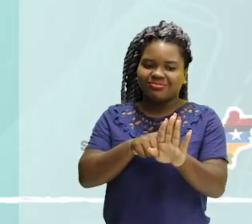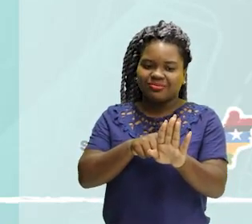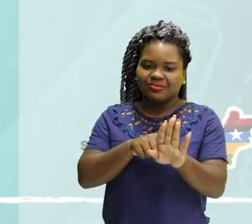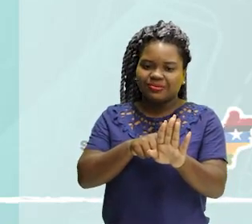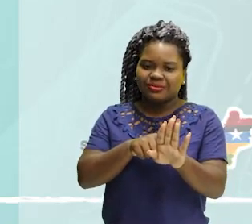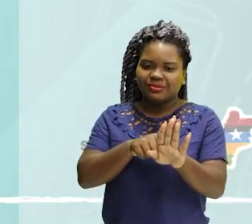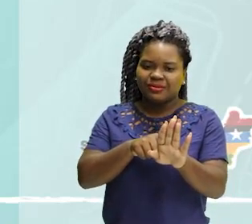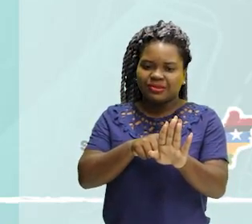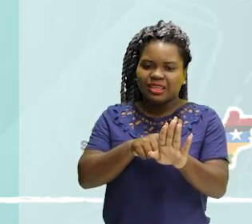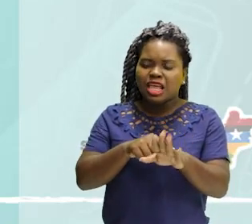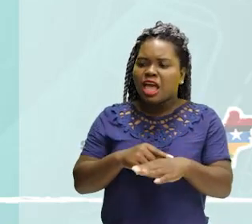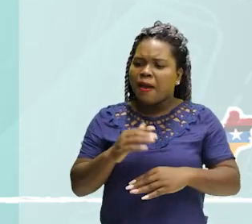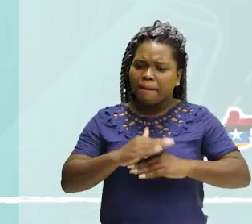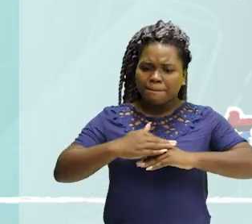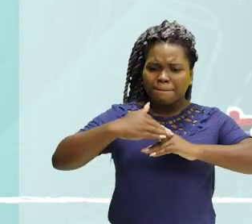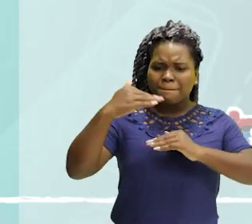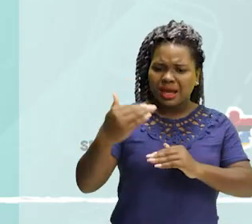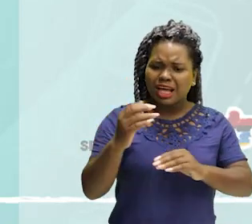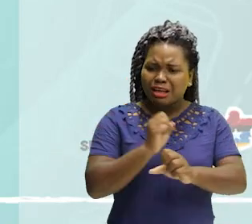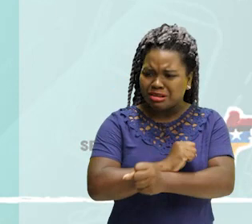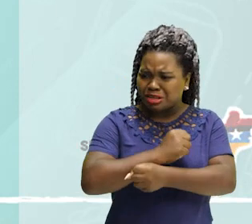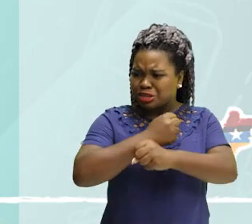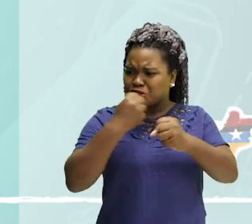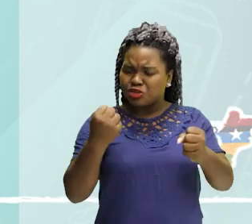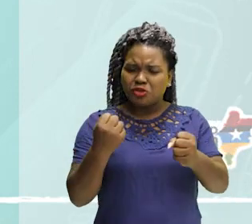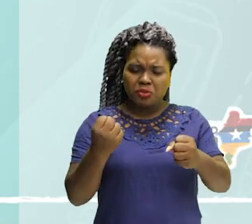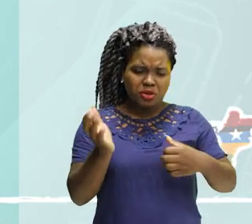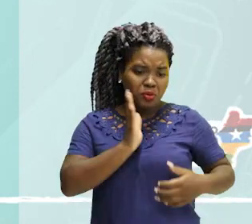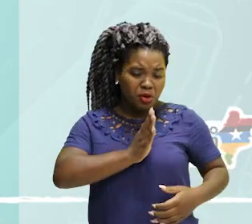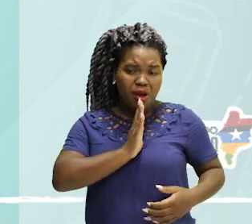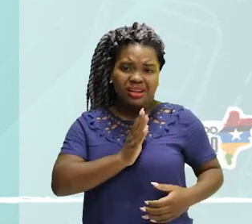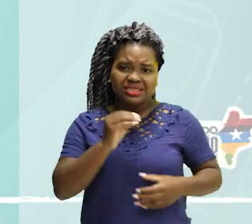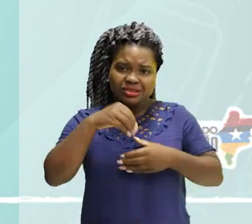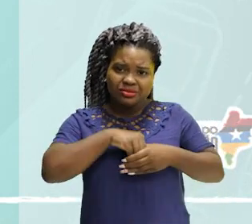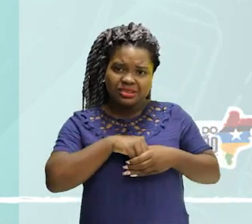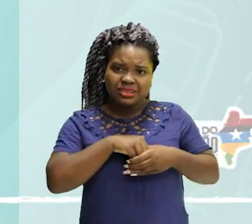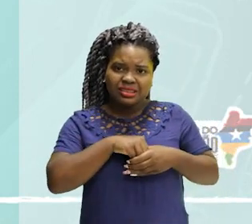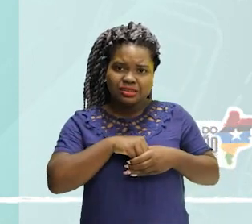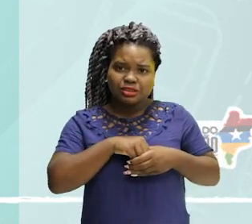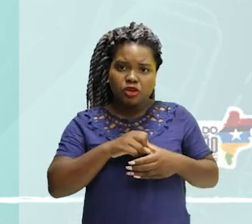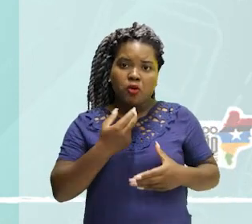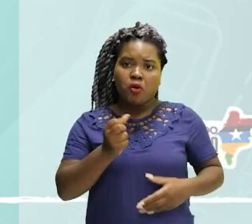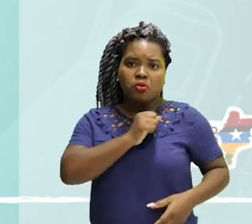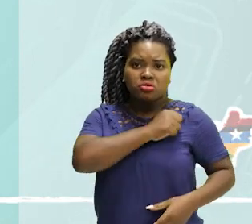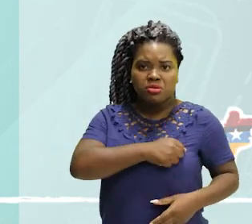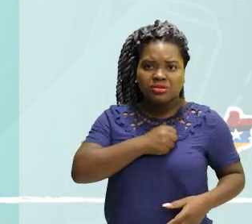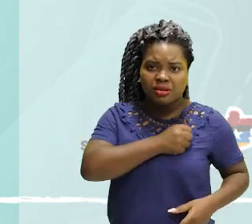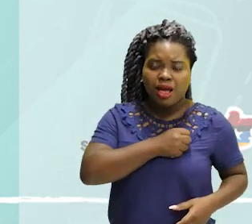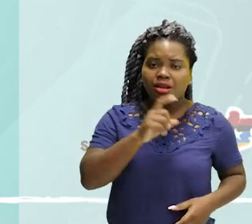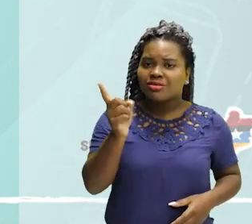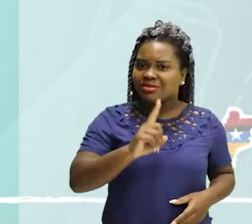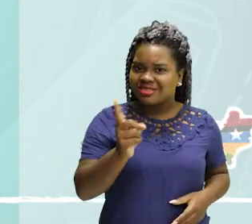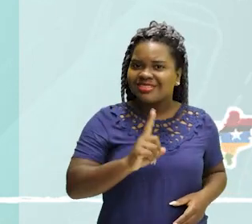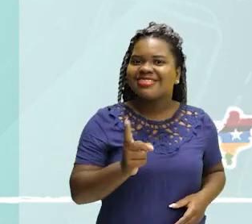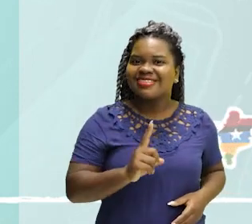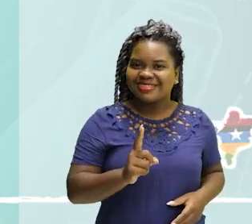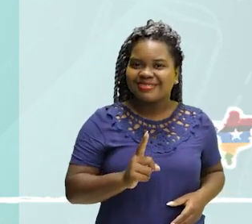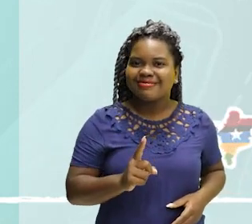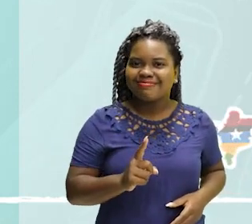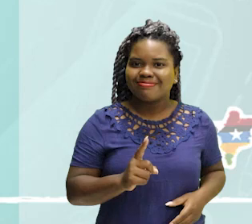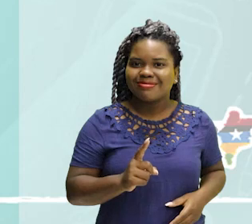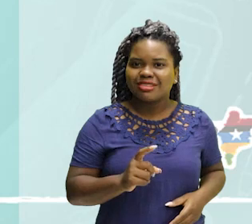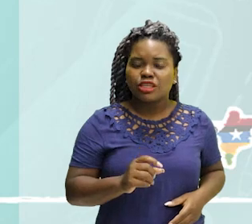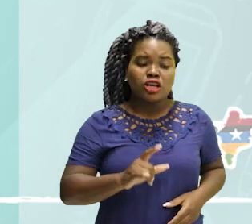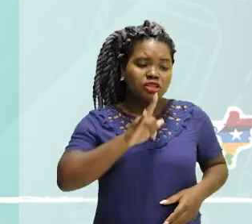alma, nem melhor a presença que a saudade. Só te amar é divino e sentir